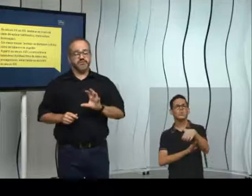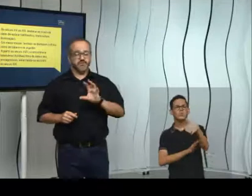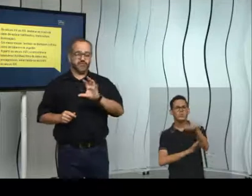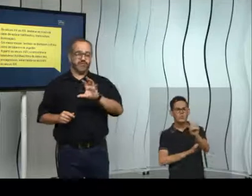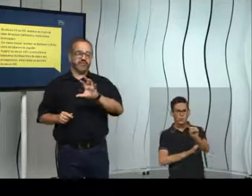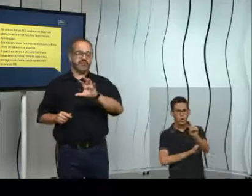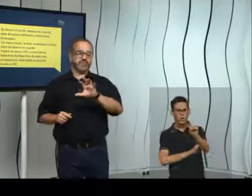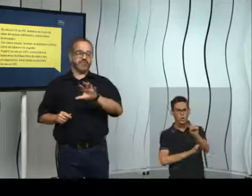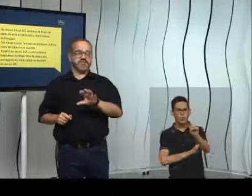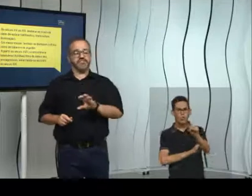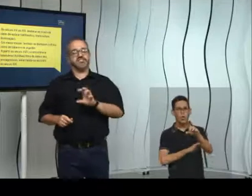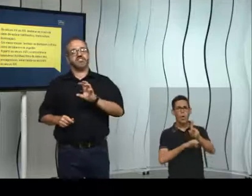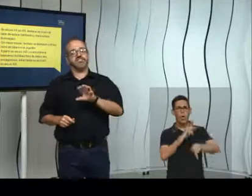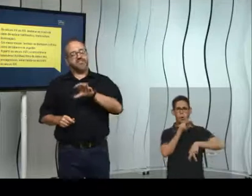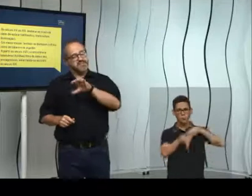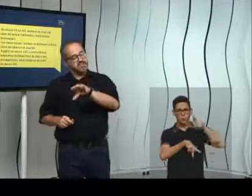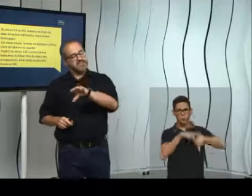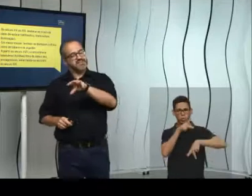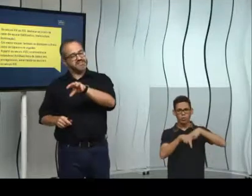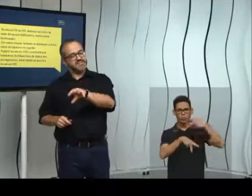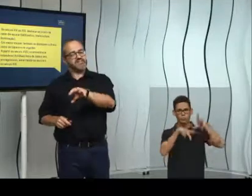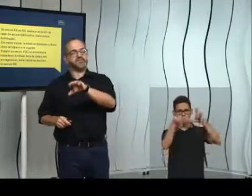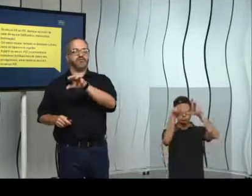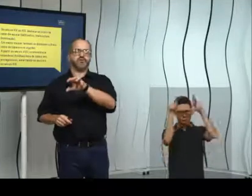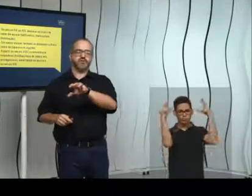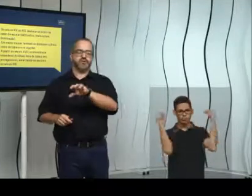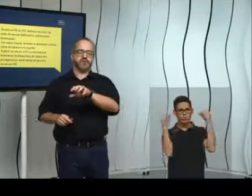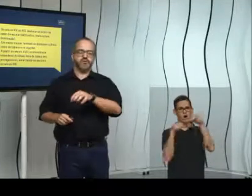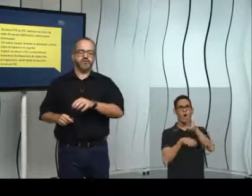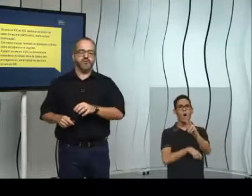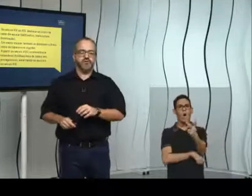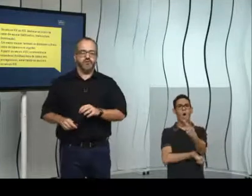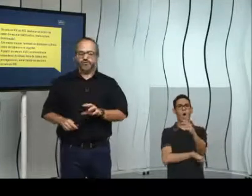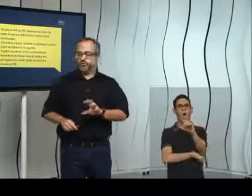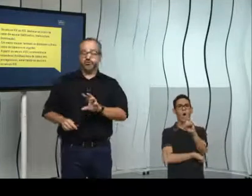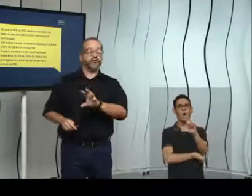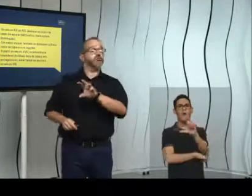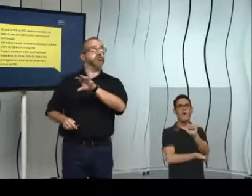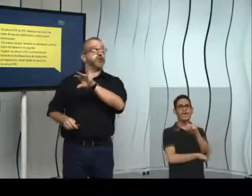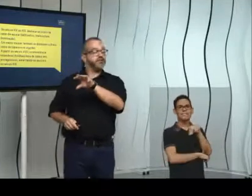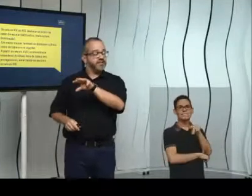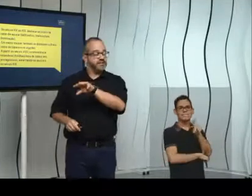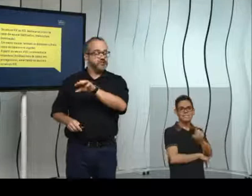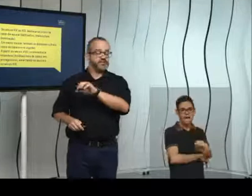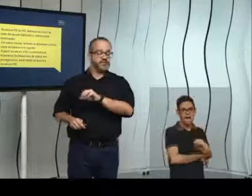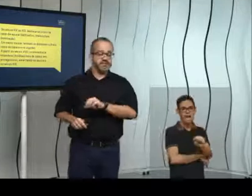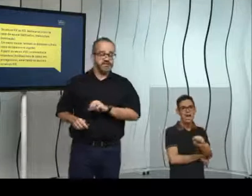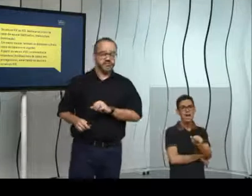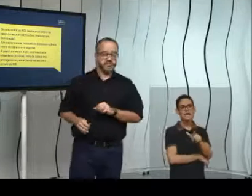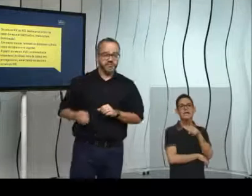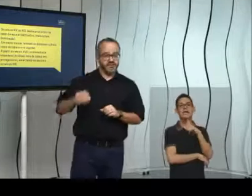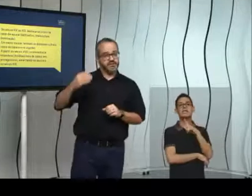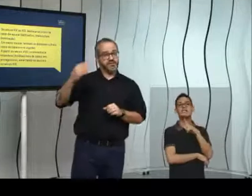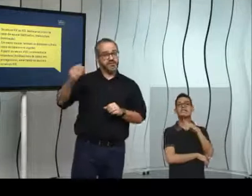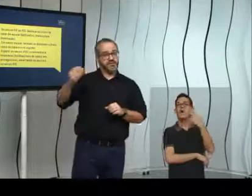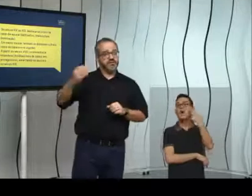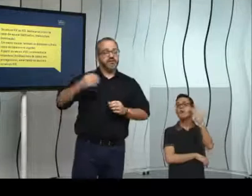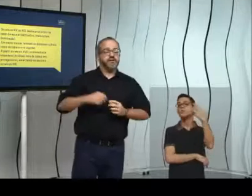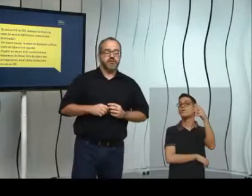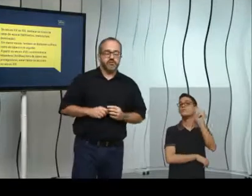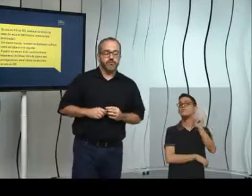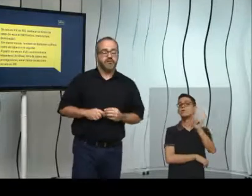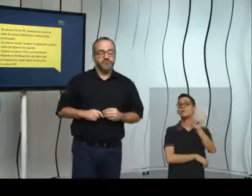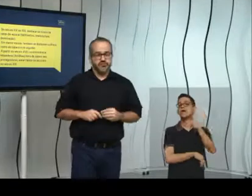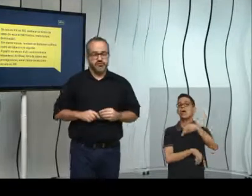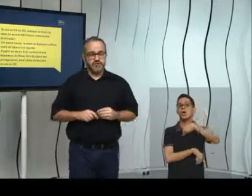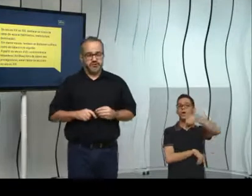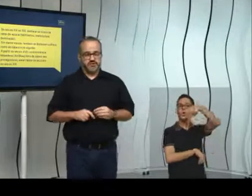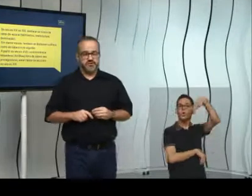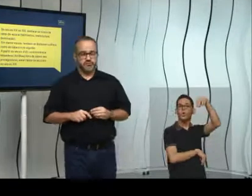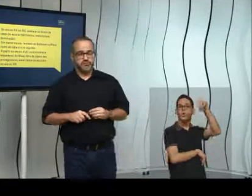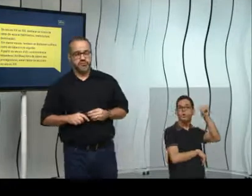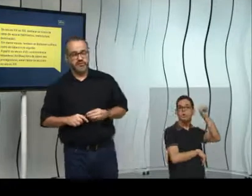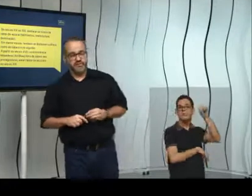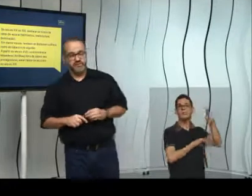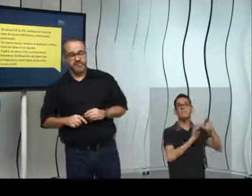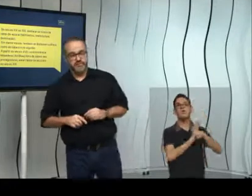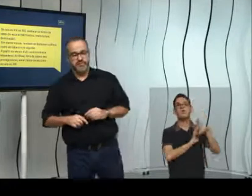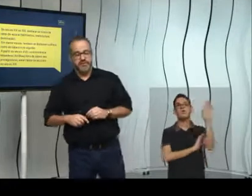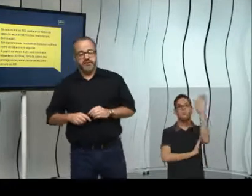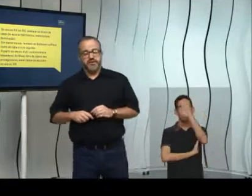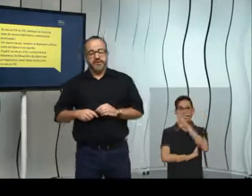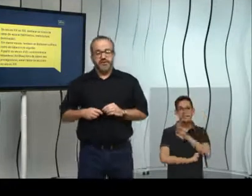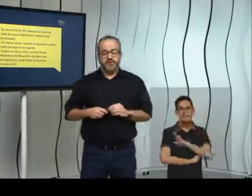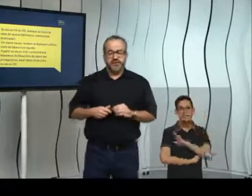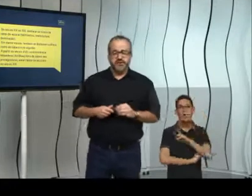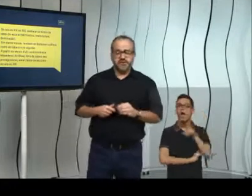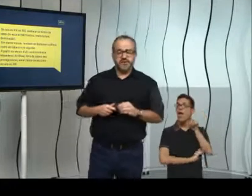pouquinho, né? Os holandeses, eles estiveram presentes no litoral, no Nordeste brasileiro, né? Cultivando a cana-de-açúcar